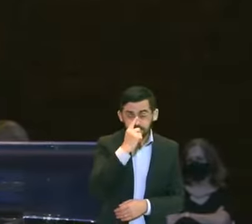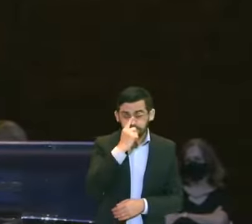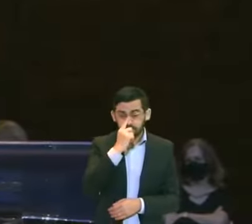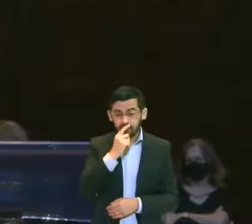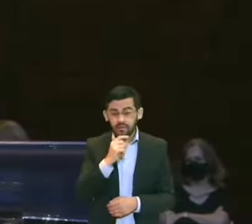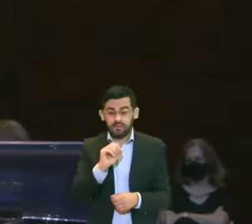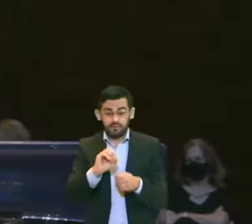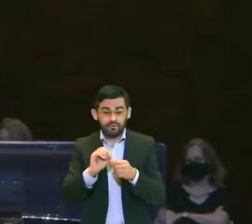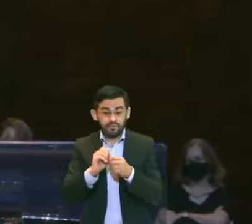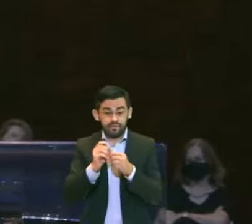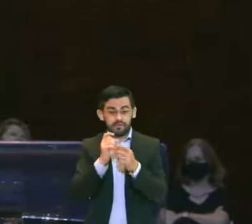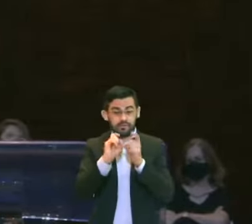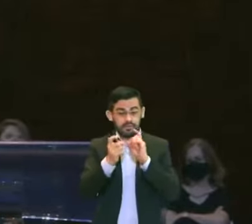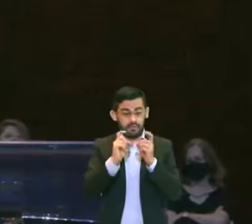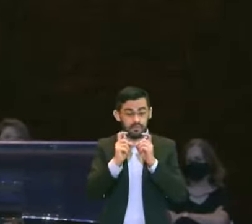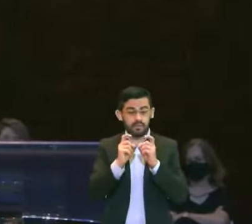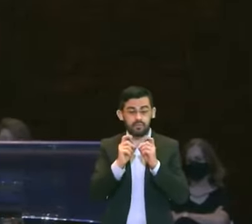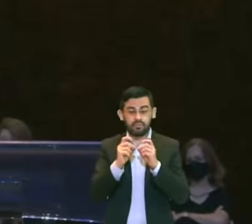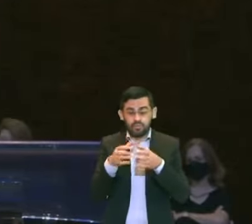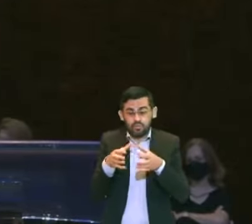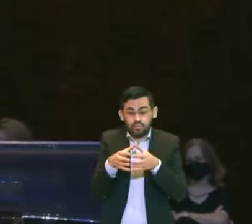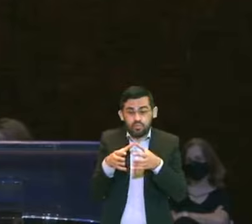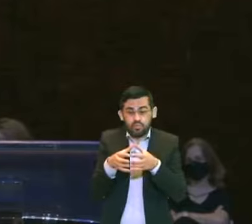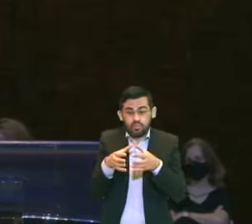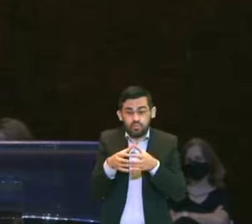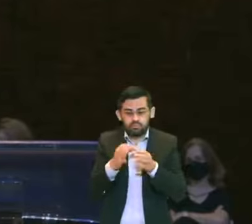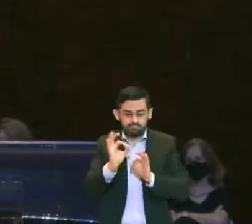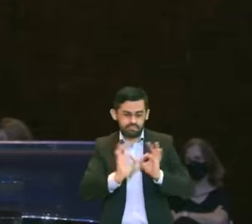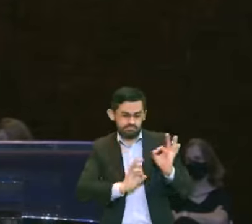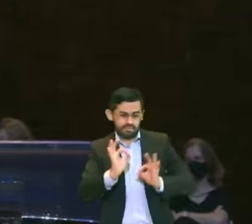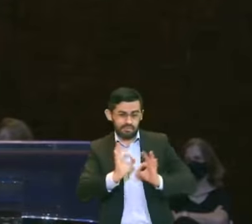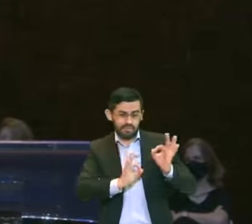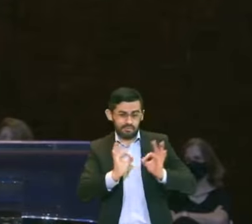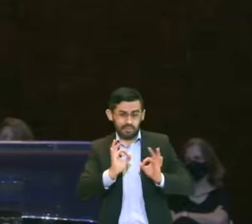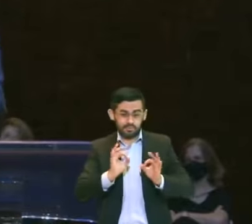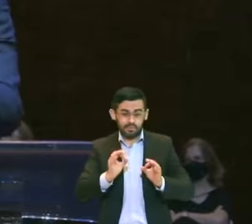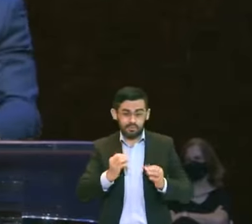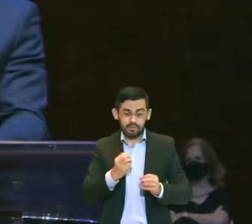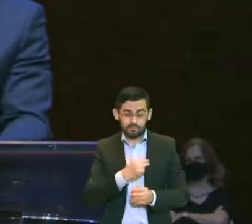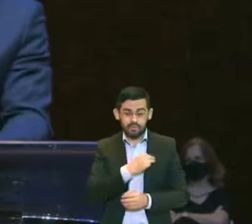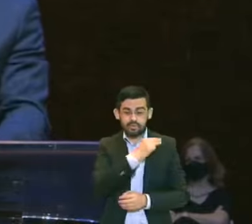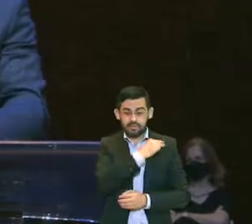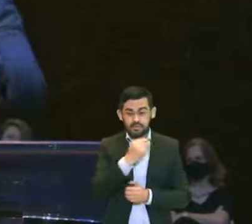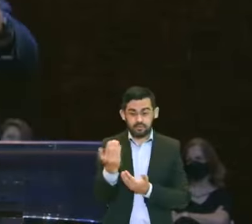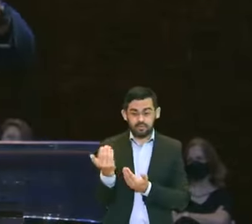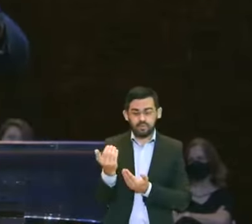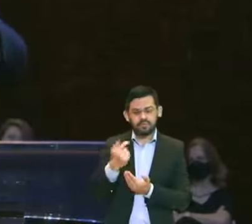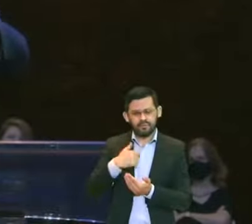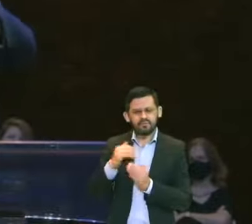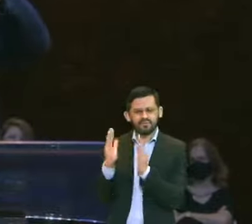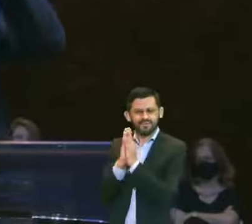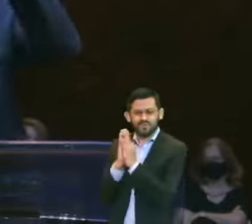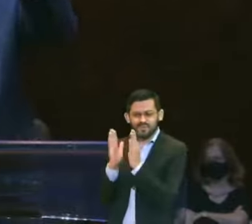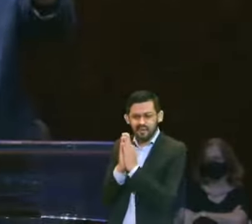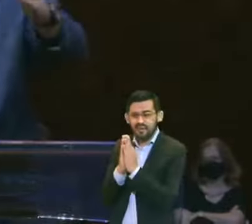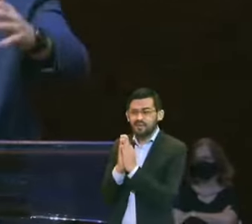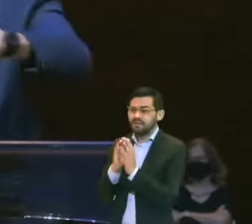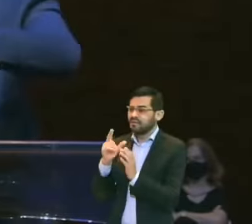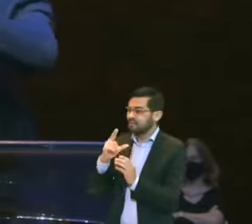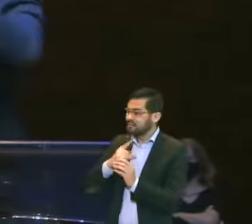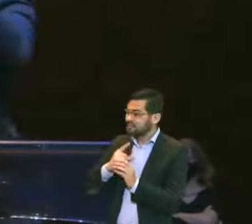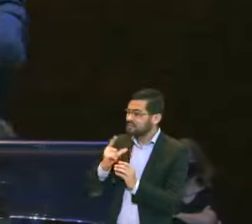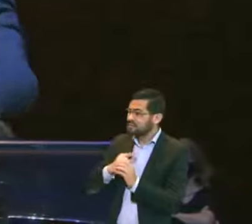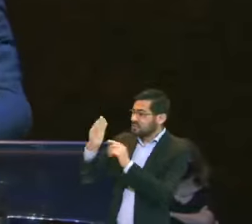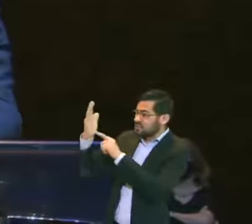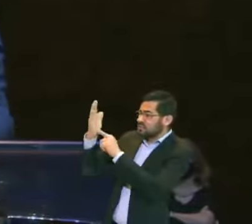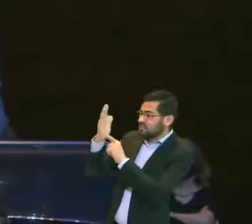a minha reunião de equipe, de planejamento. E na reunião eu falei: gente, vamos orar, Deus está mostrando que vai ter uma colheita, eu